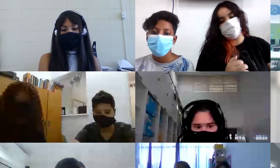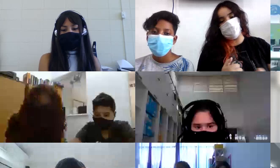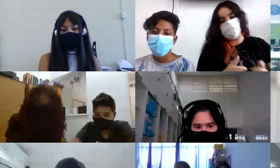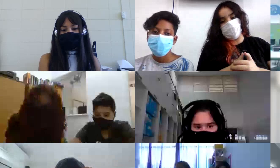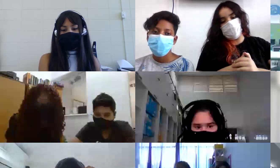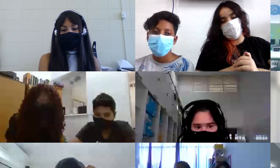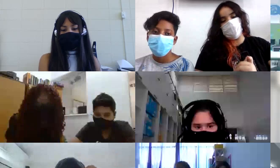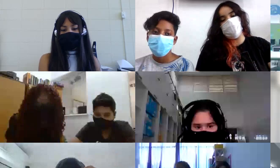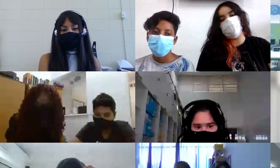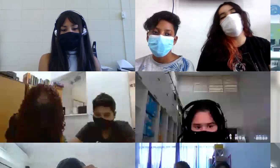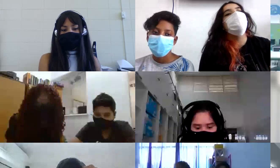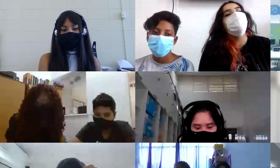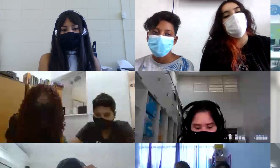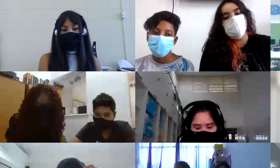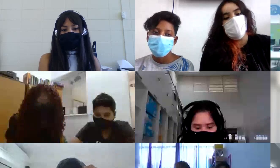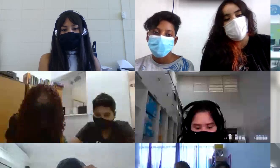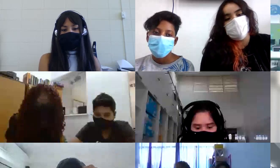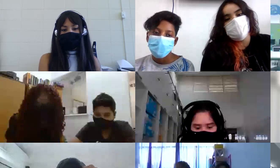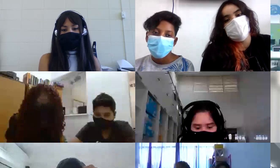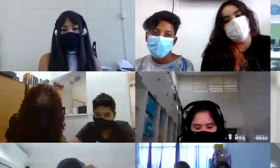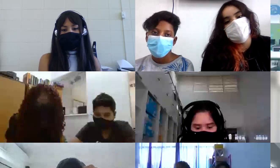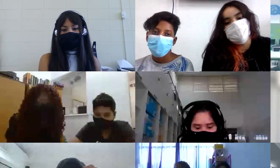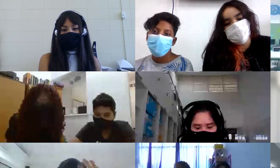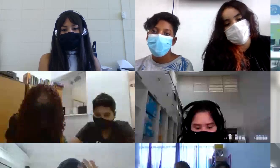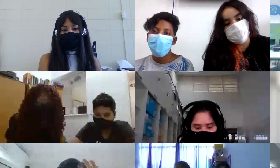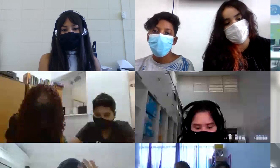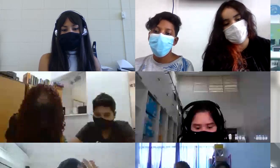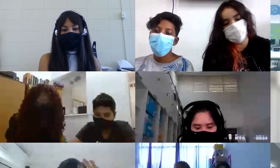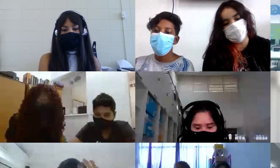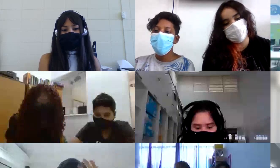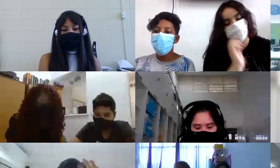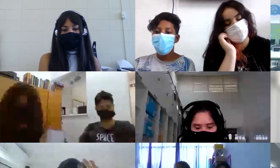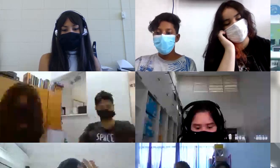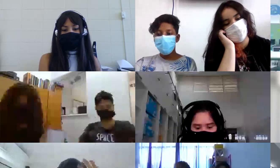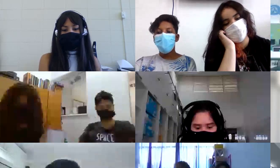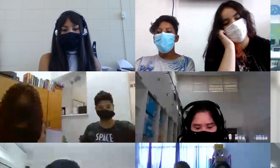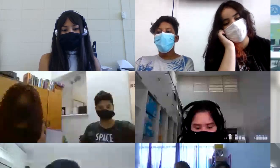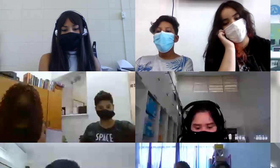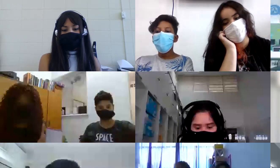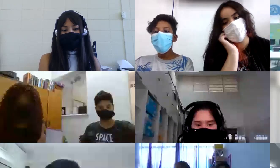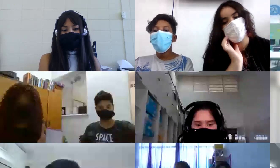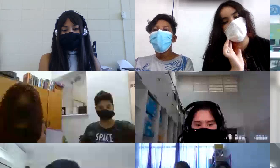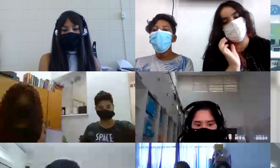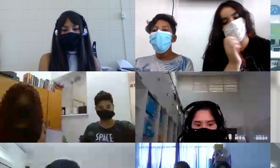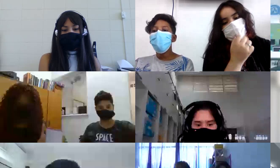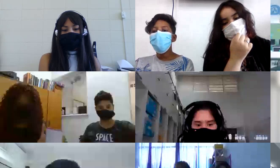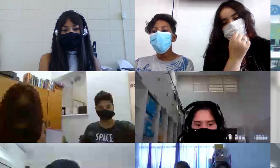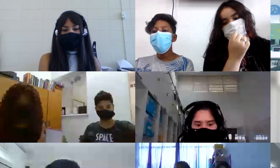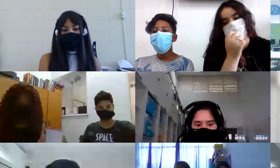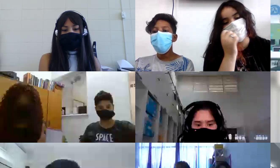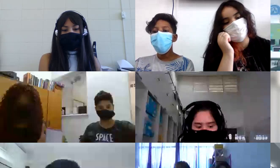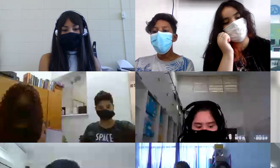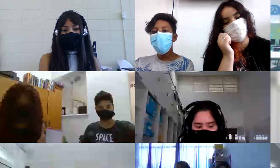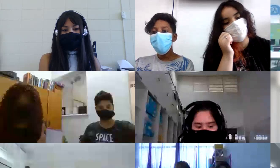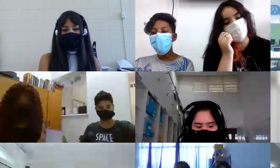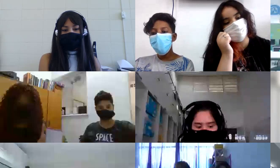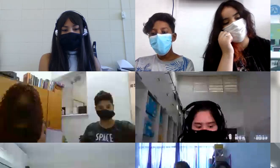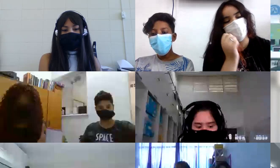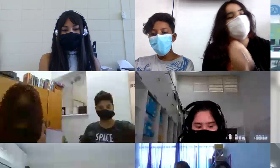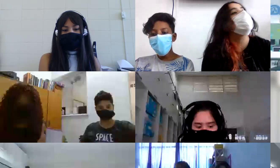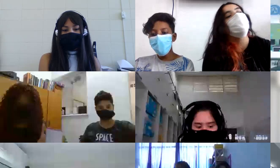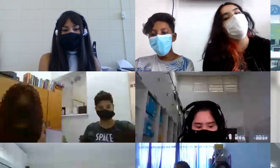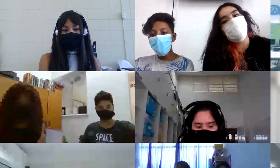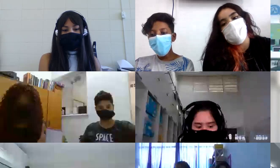esses perrengues aí de decisões, de dúvidas, de preocupações, vão entrar numa discussão se vai ser legal, se não vai ser legal